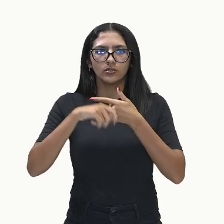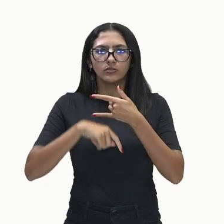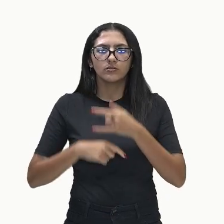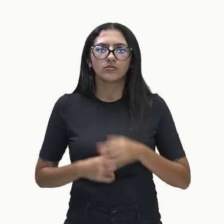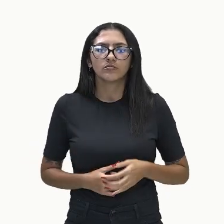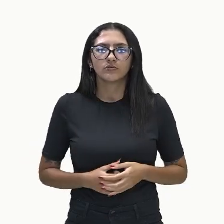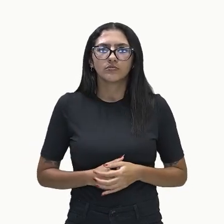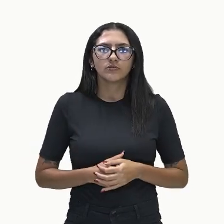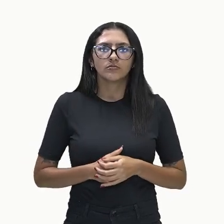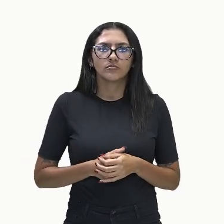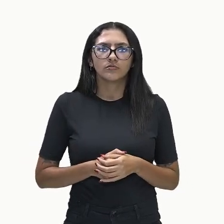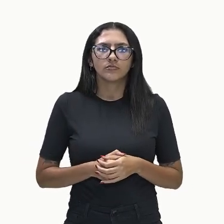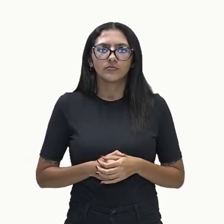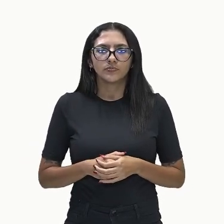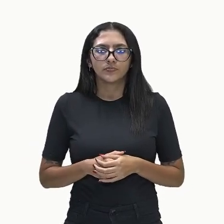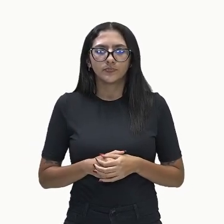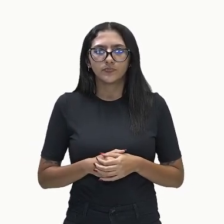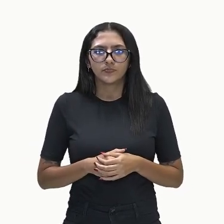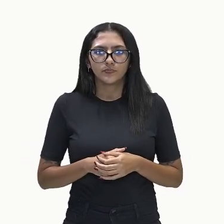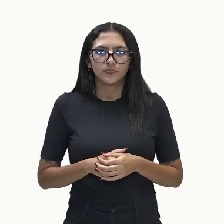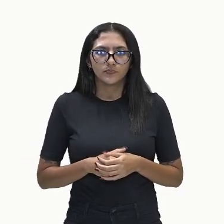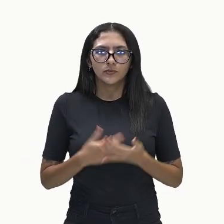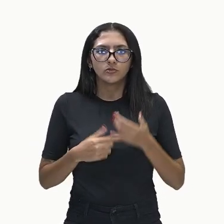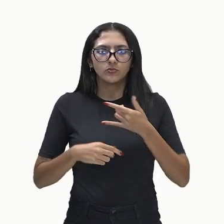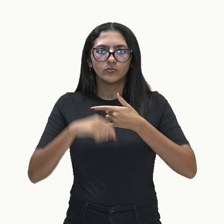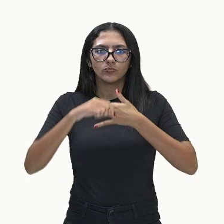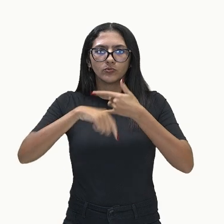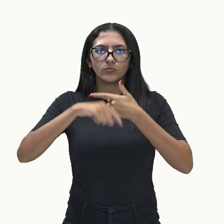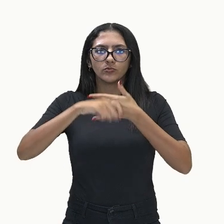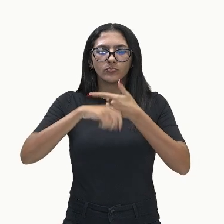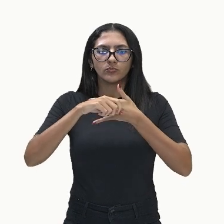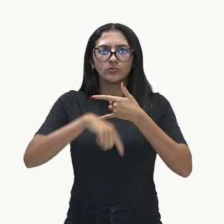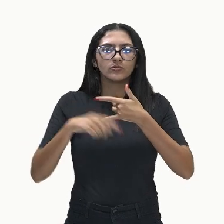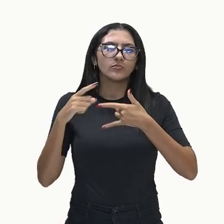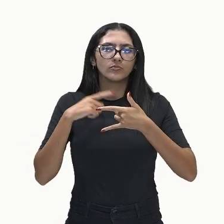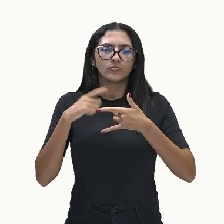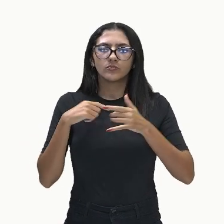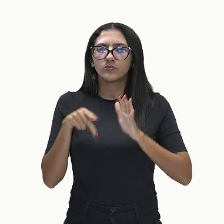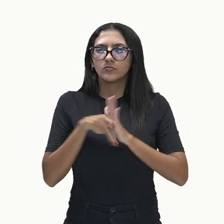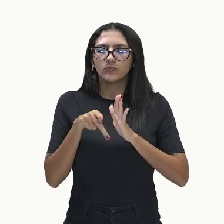excreção da urina é realizada pelos nossos rins.